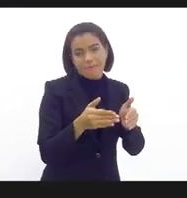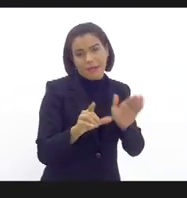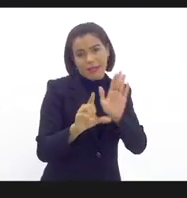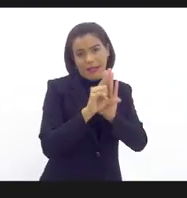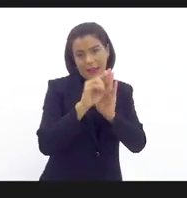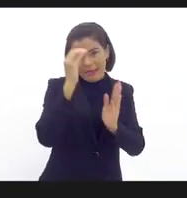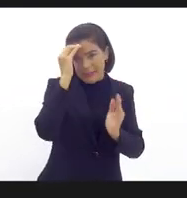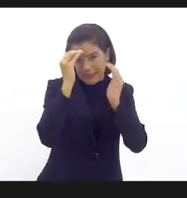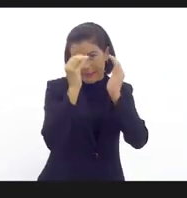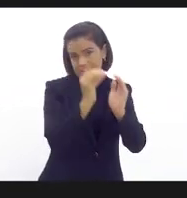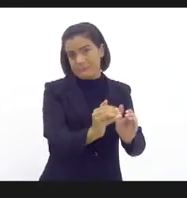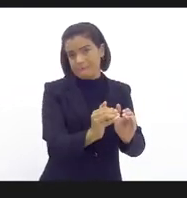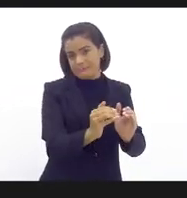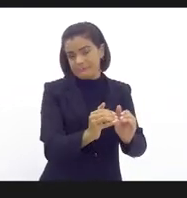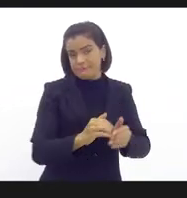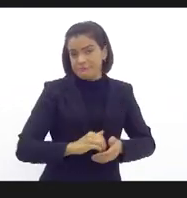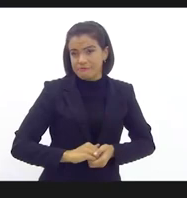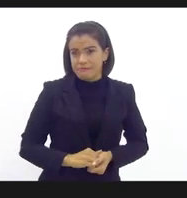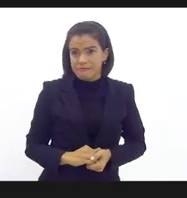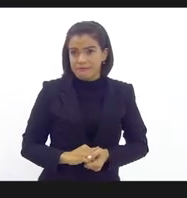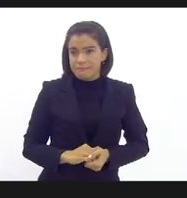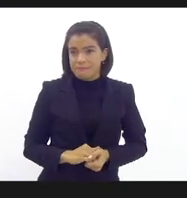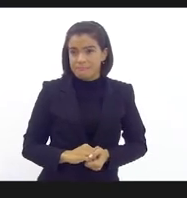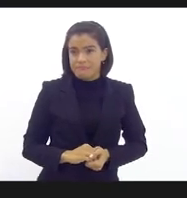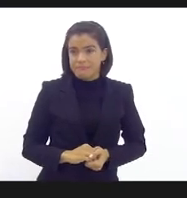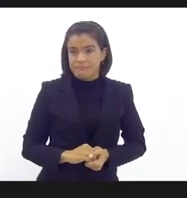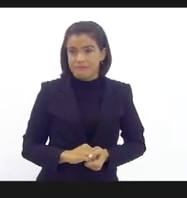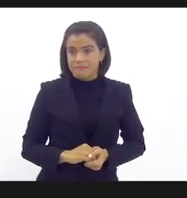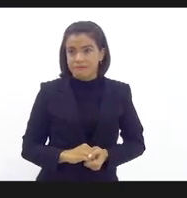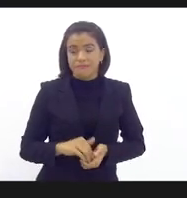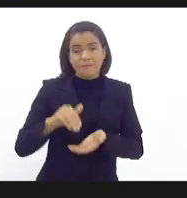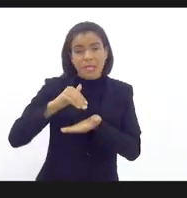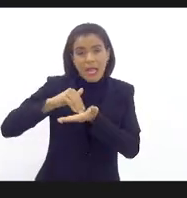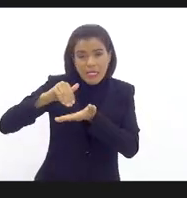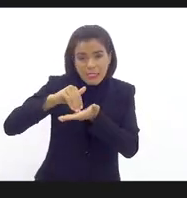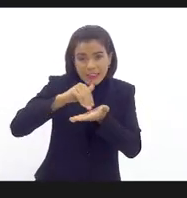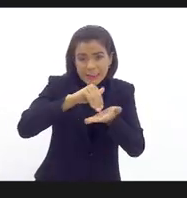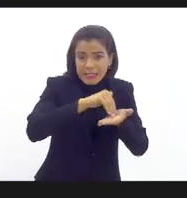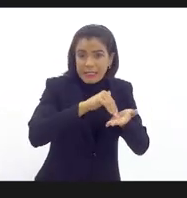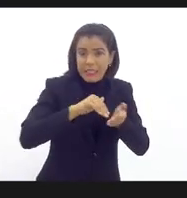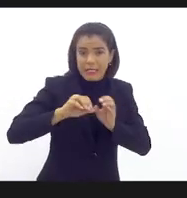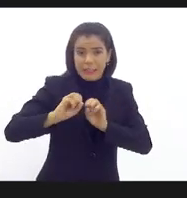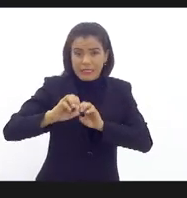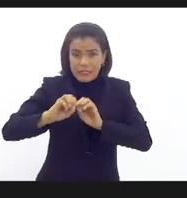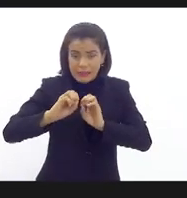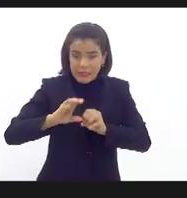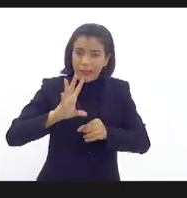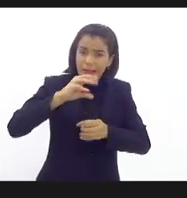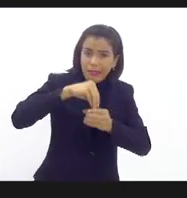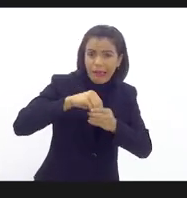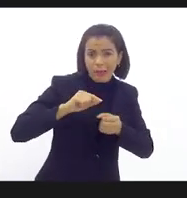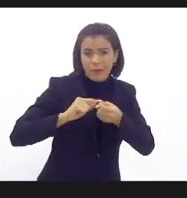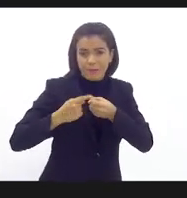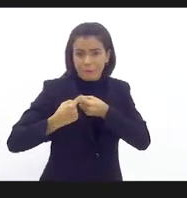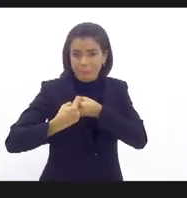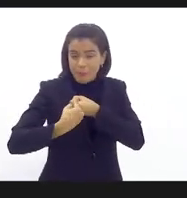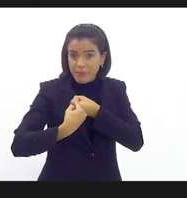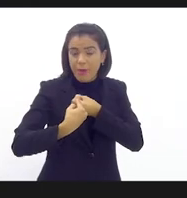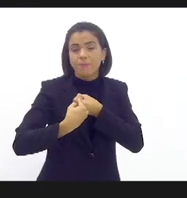seja cumprida. As secretarias de educação dos municípios